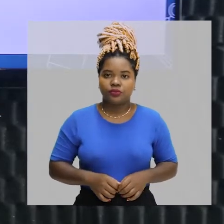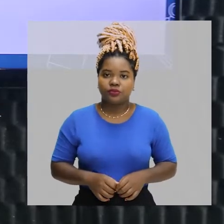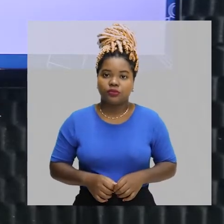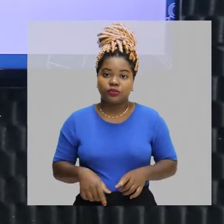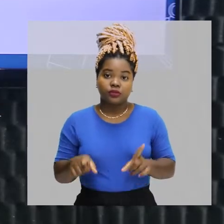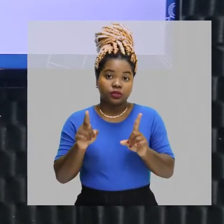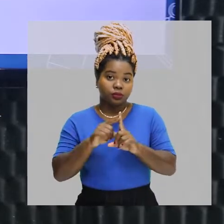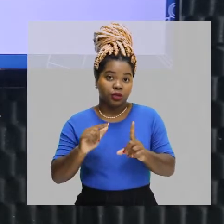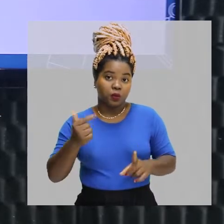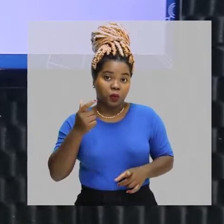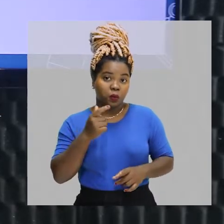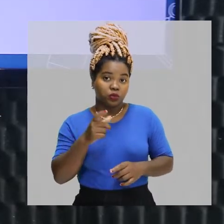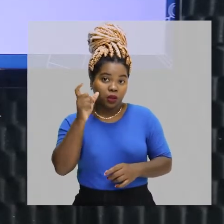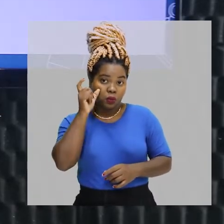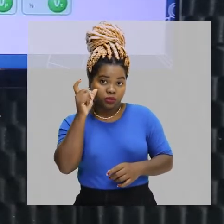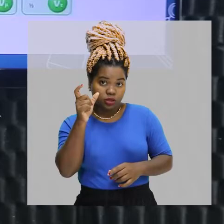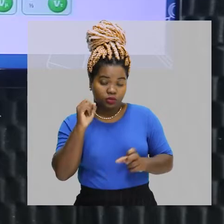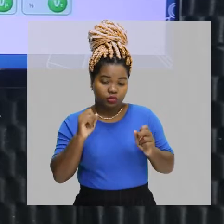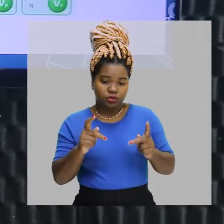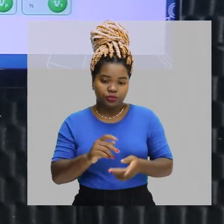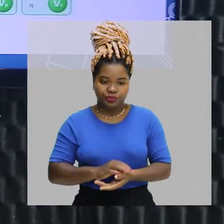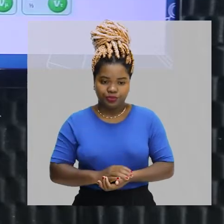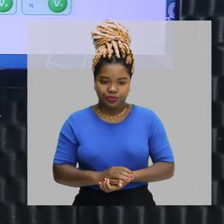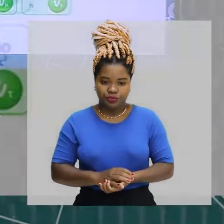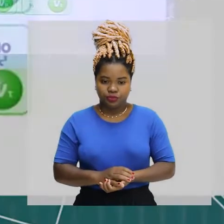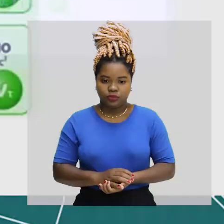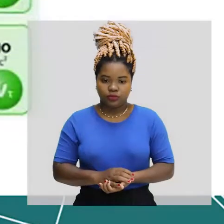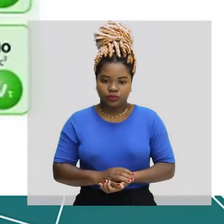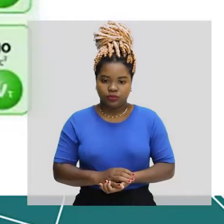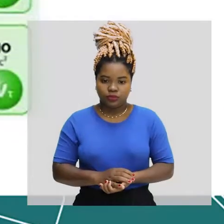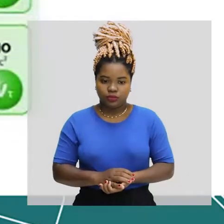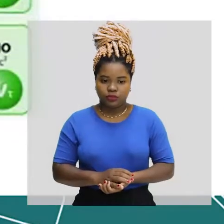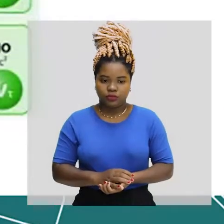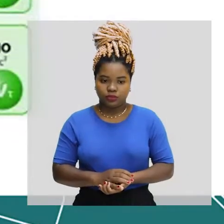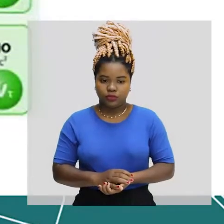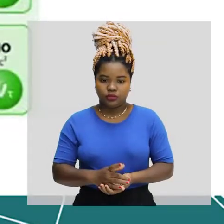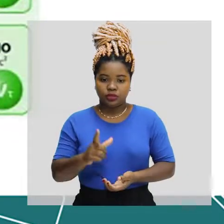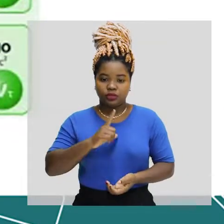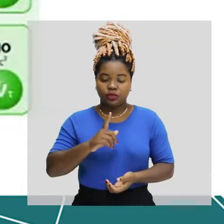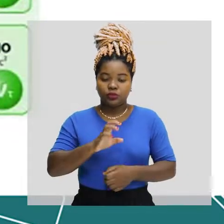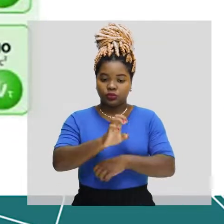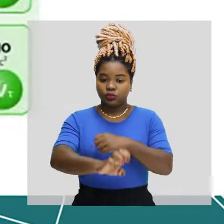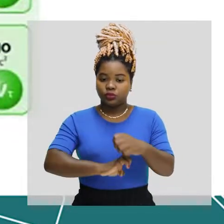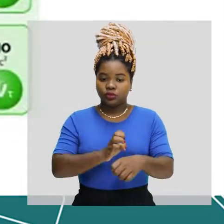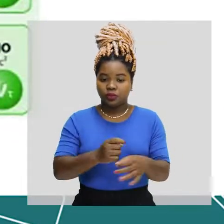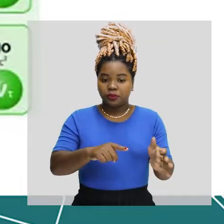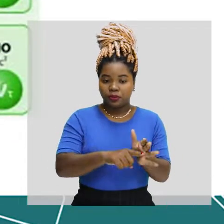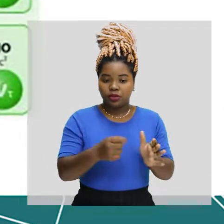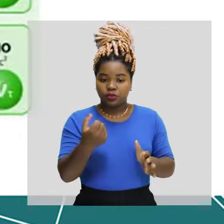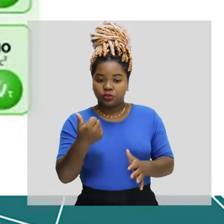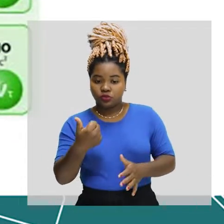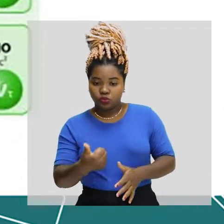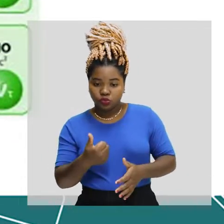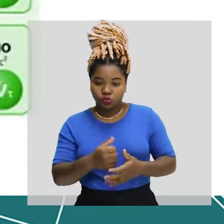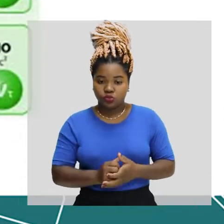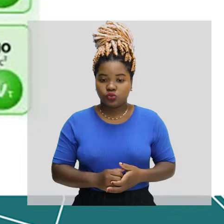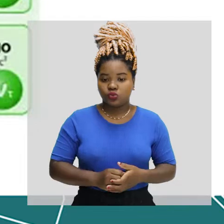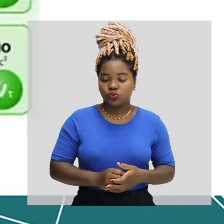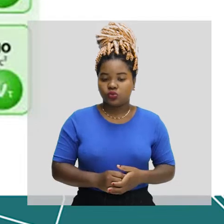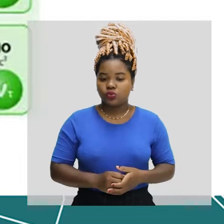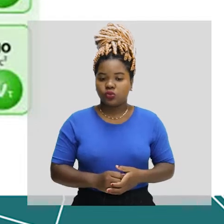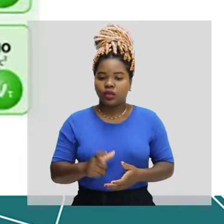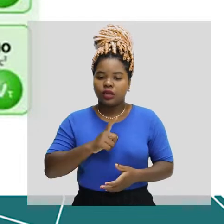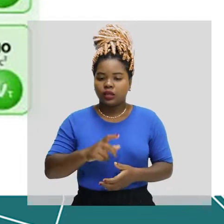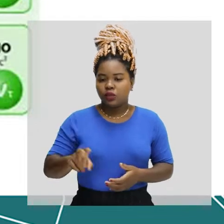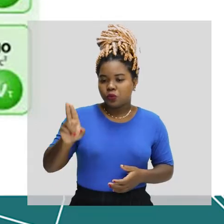uma outra observação. Todos os férmions possuem massa. Então nós temos o elétron, tá certo? A carga -1, o mu, o tal,